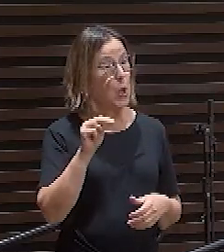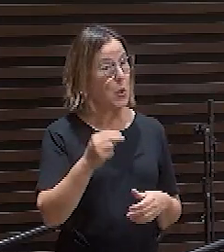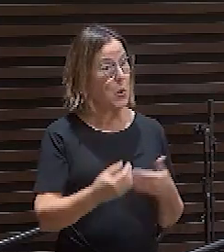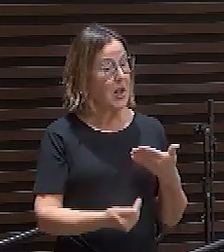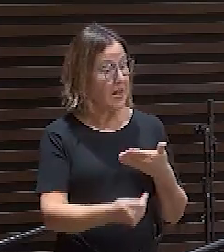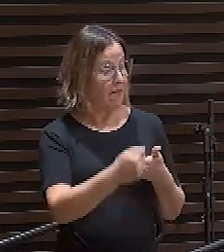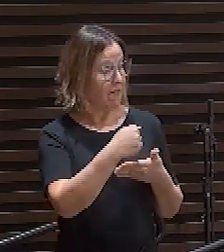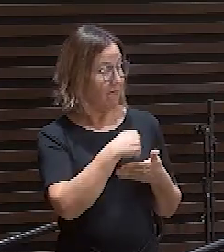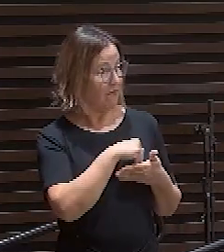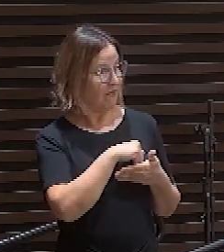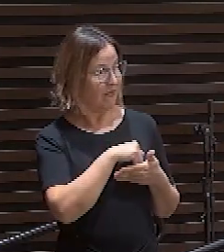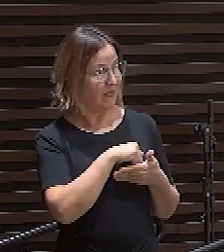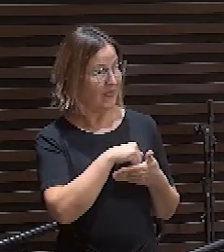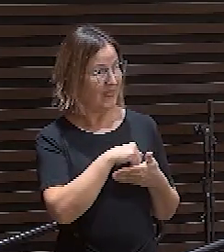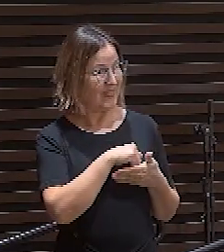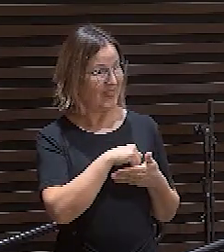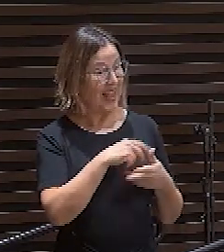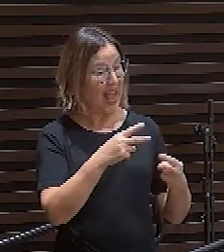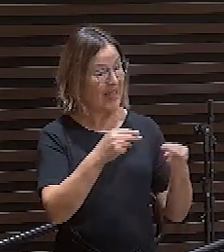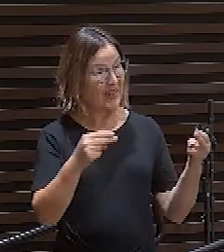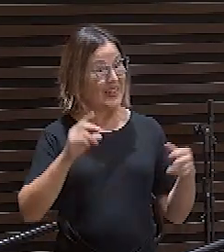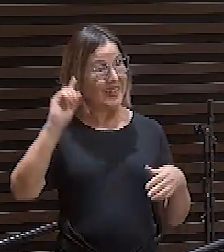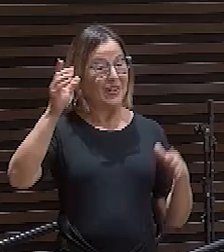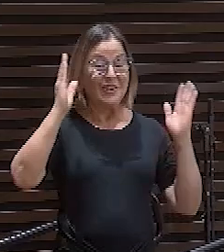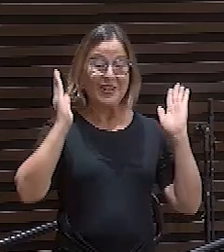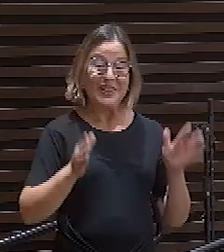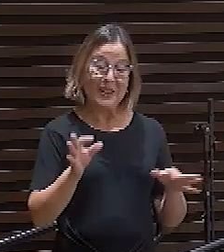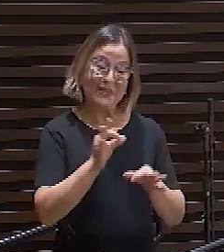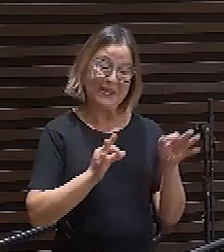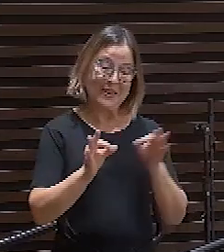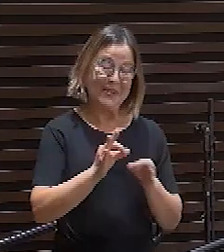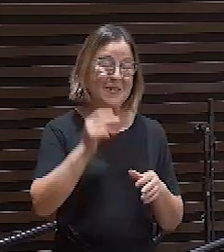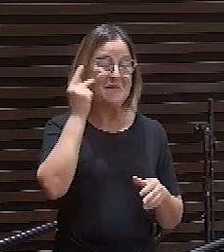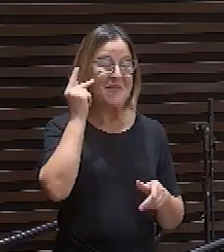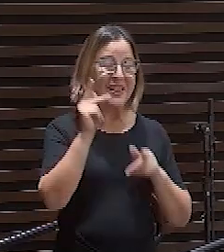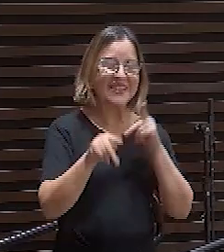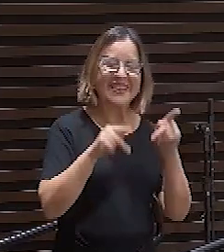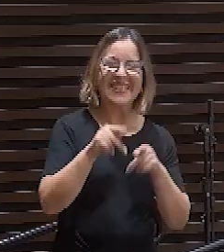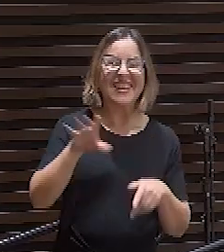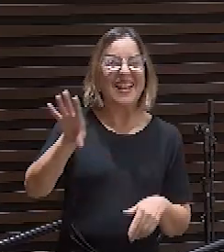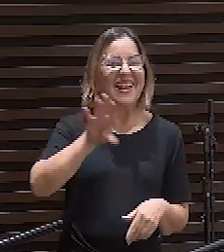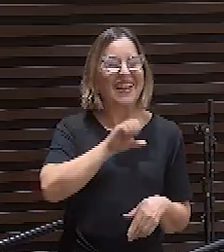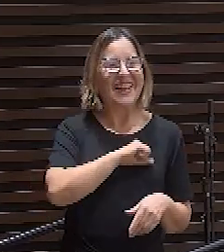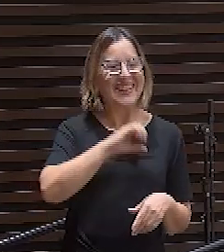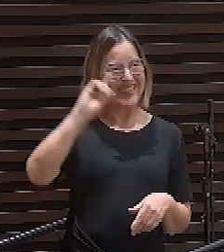coração humano o que Deus tem preparado para aqueles que o amam.